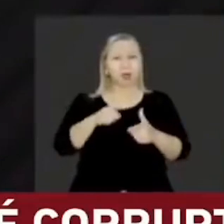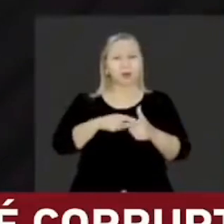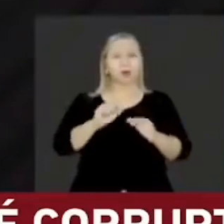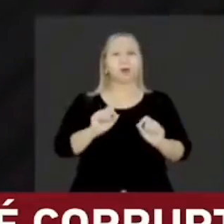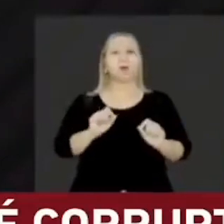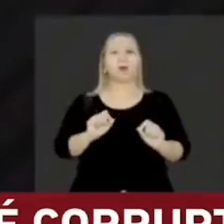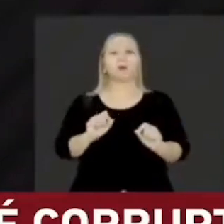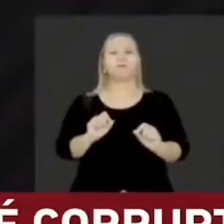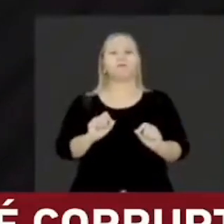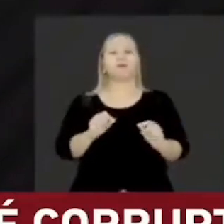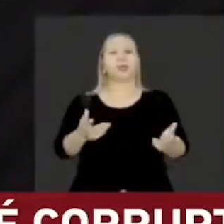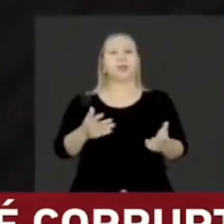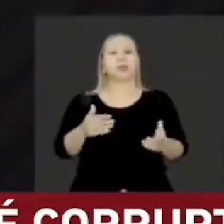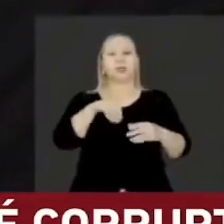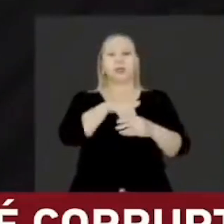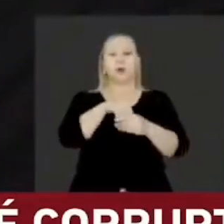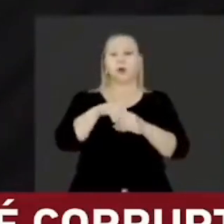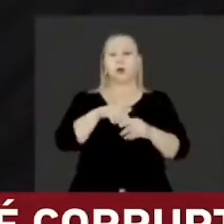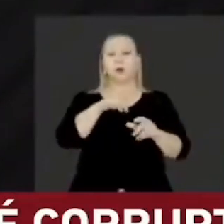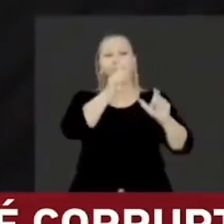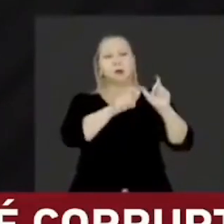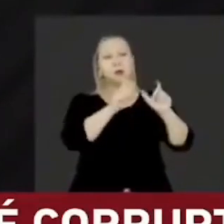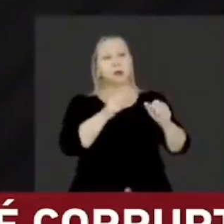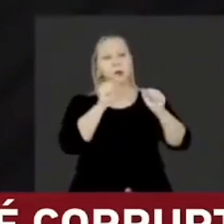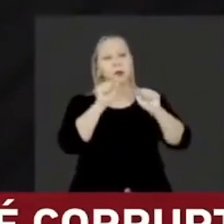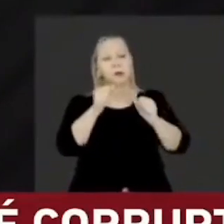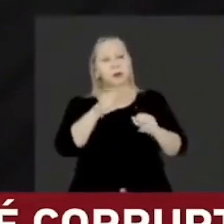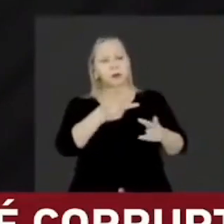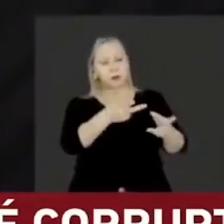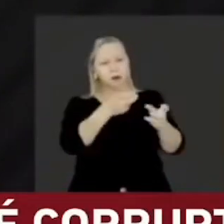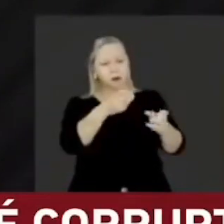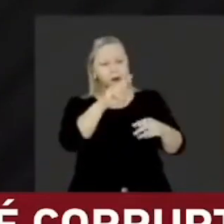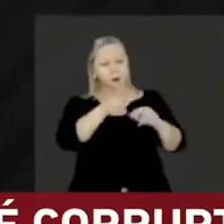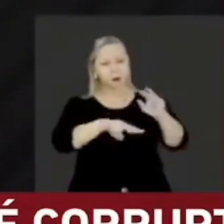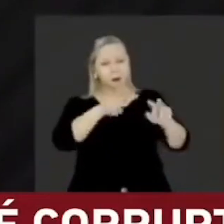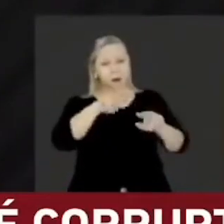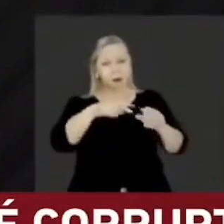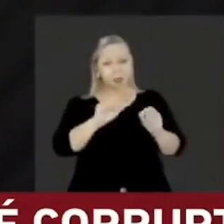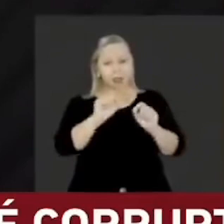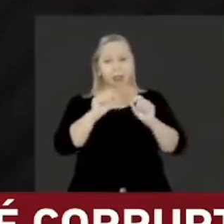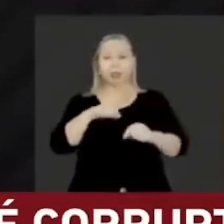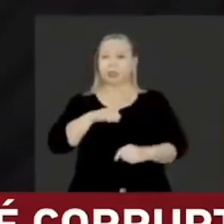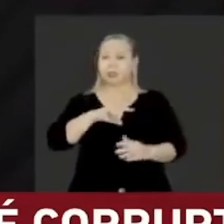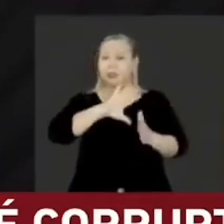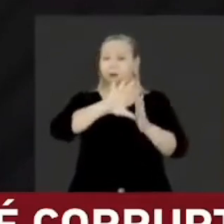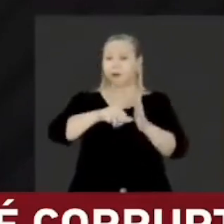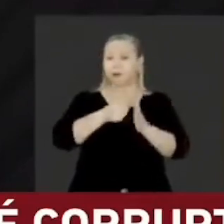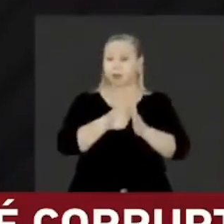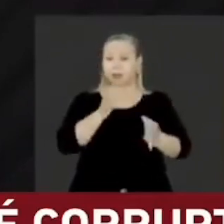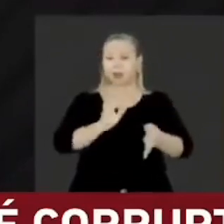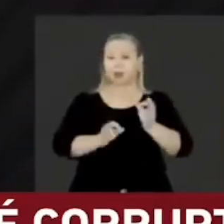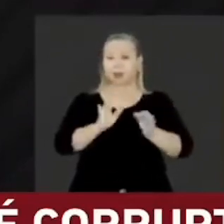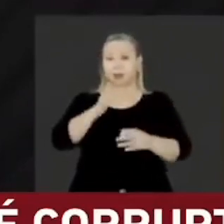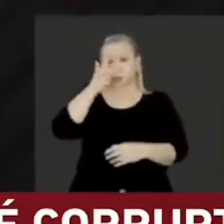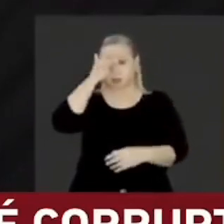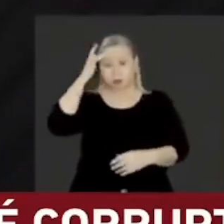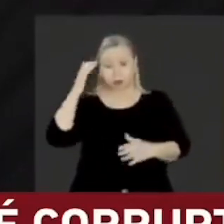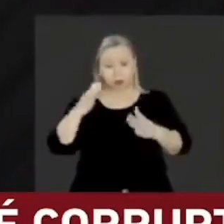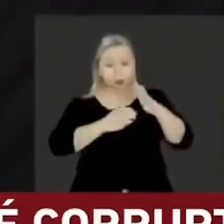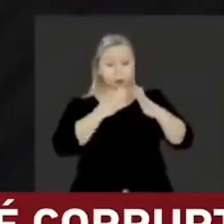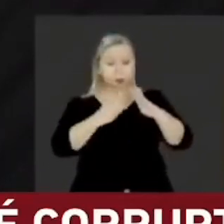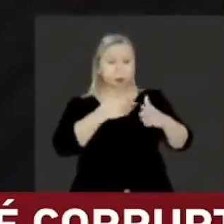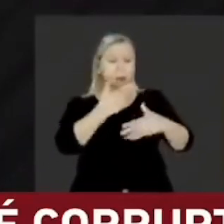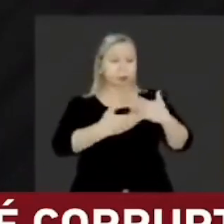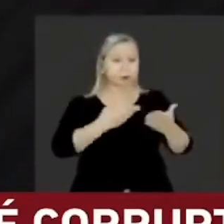de corrupção como é que o senhor vai mudar essa história toda Para não acontecer novamente a primeira você já falou do passado